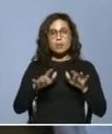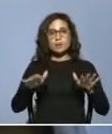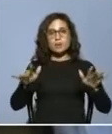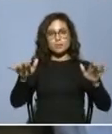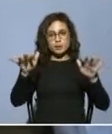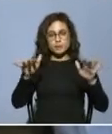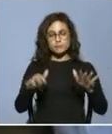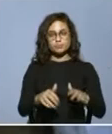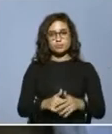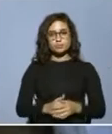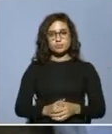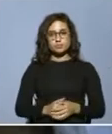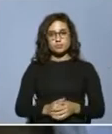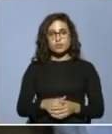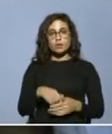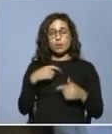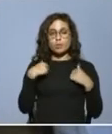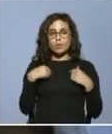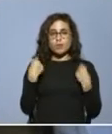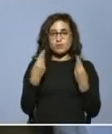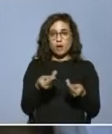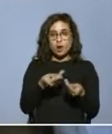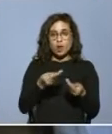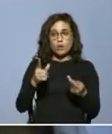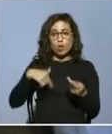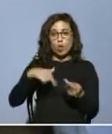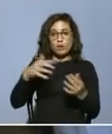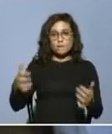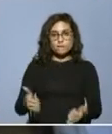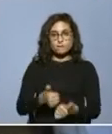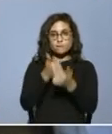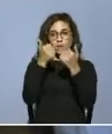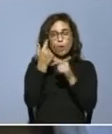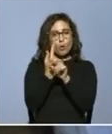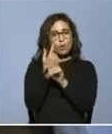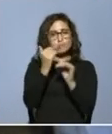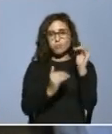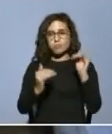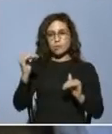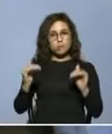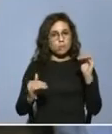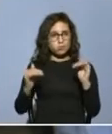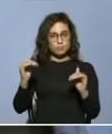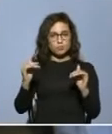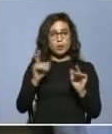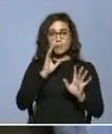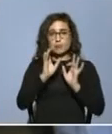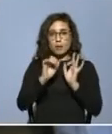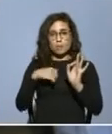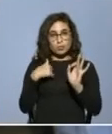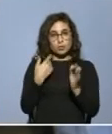Cristo, que se entregou por nós para nos resgatar de toda a iniquidade e preparar para si mesmo um